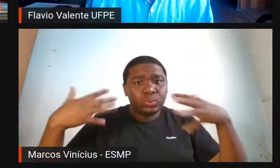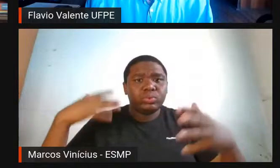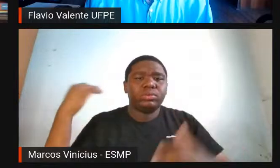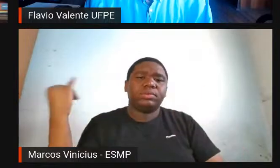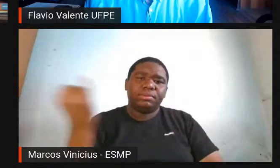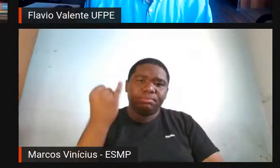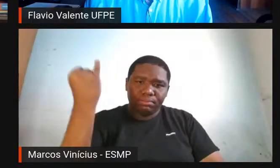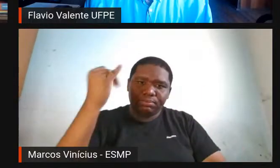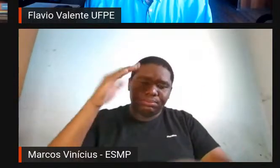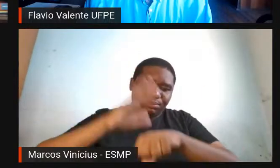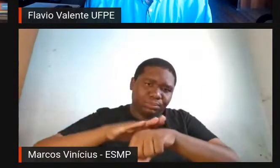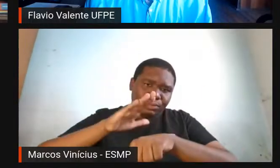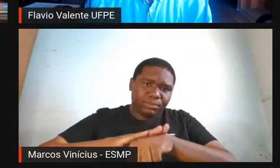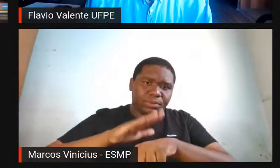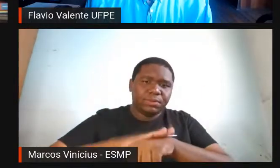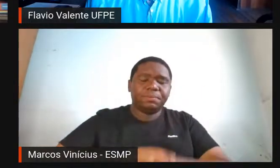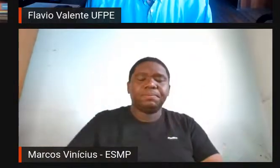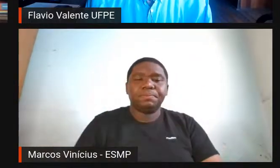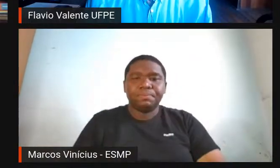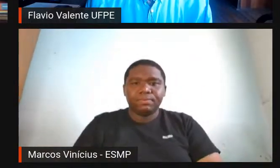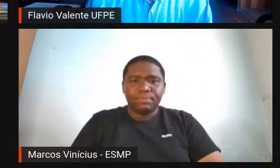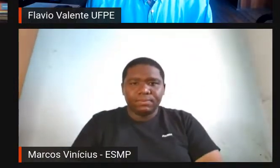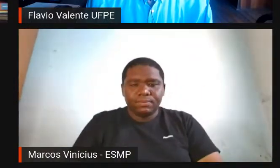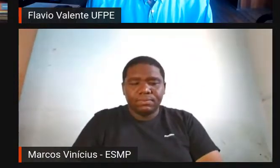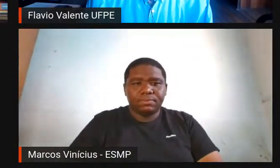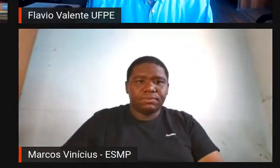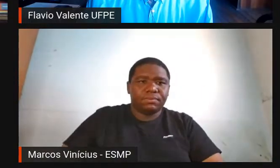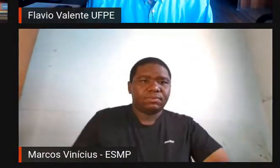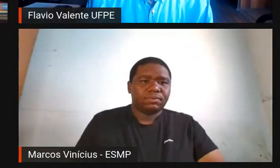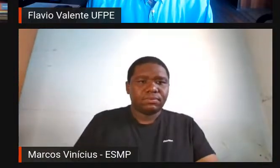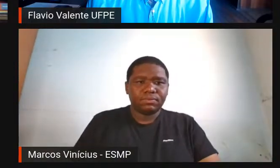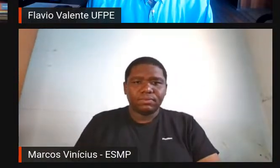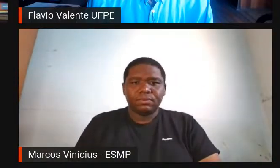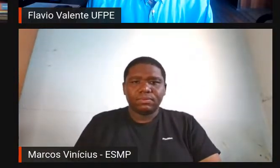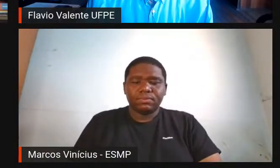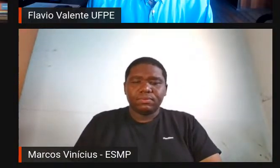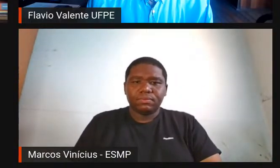necessária no momento. A revisão